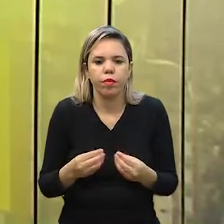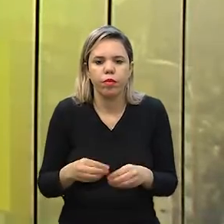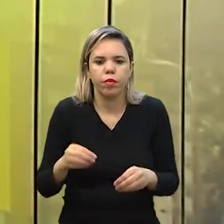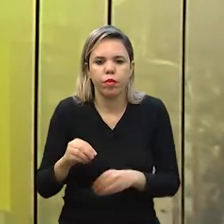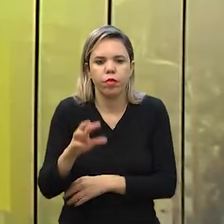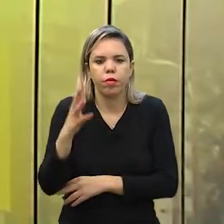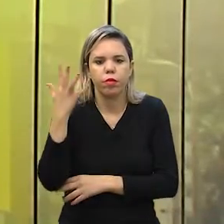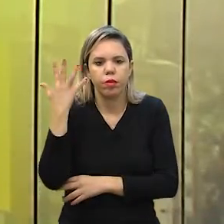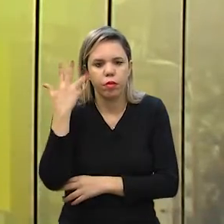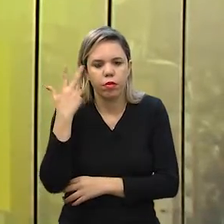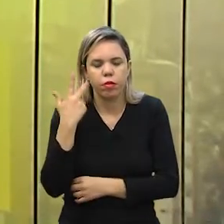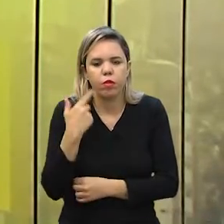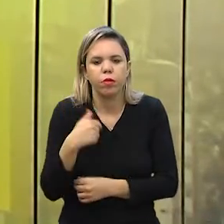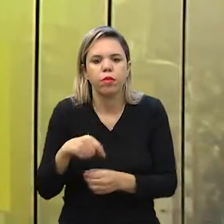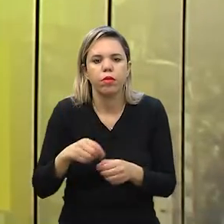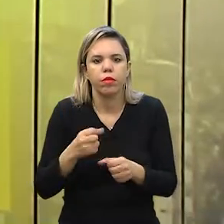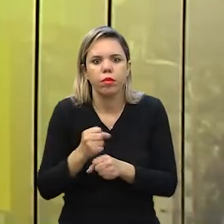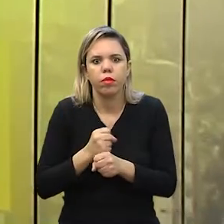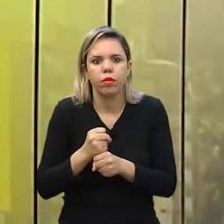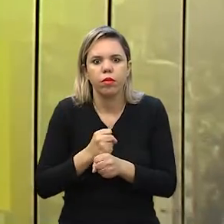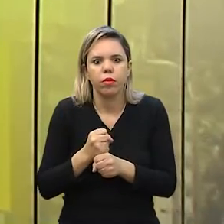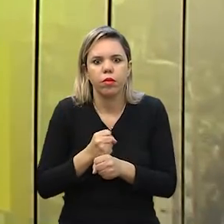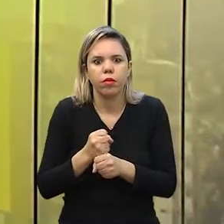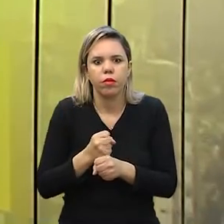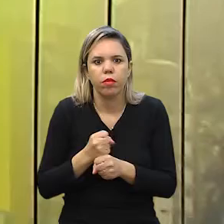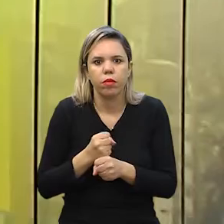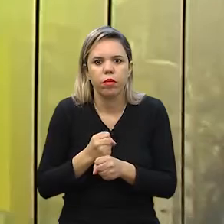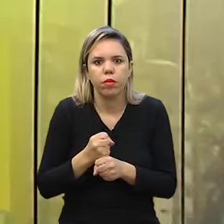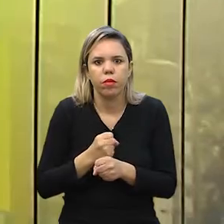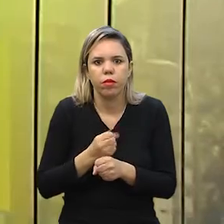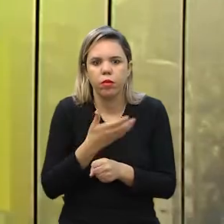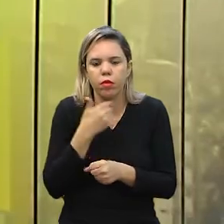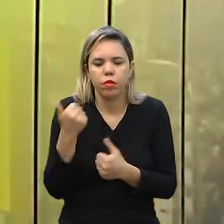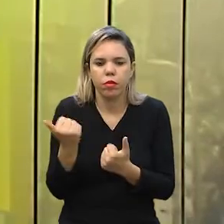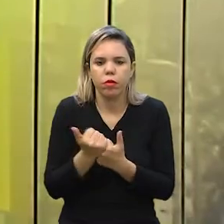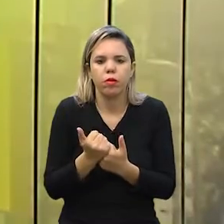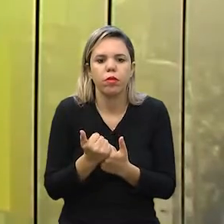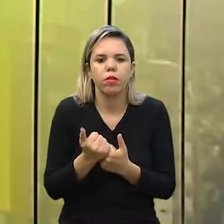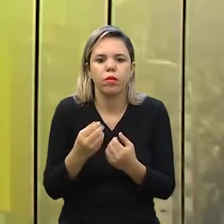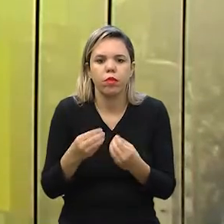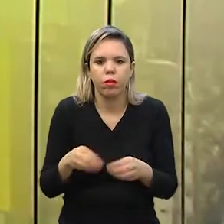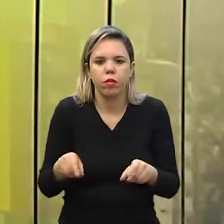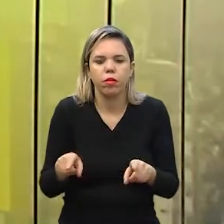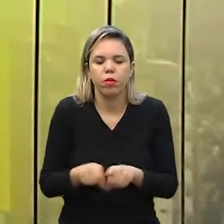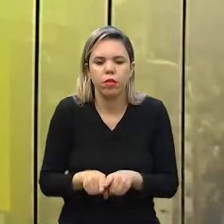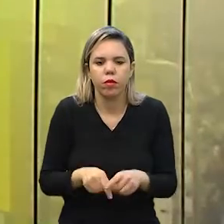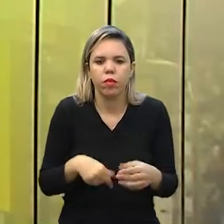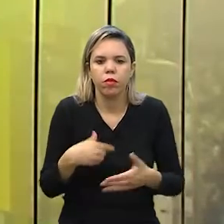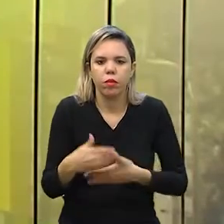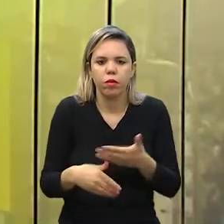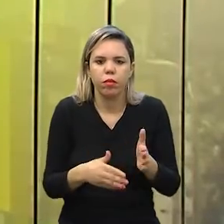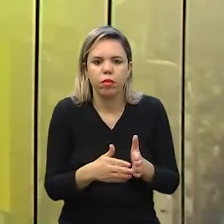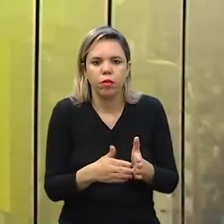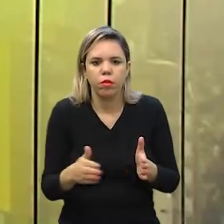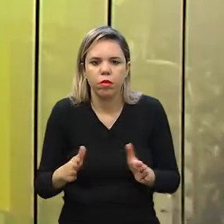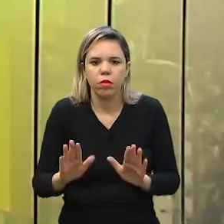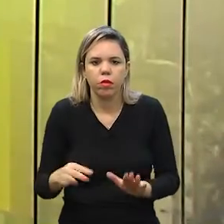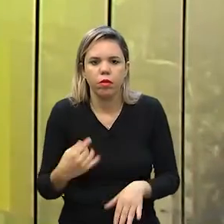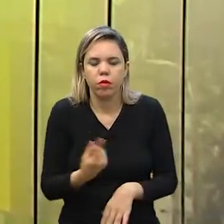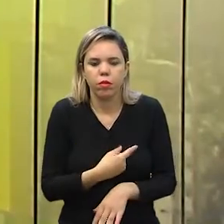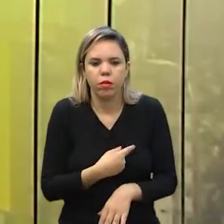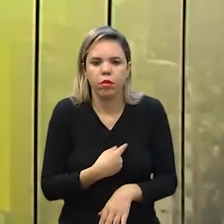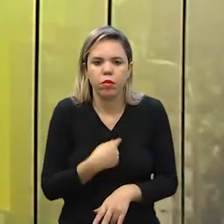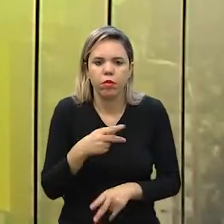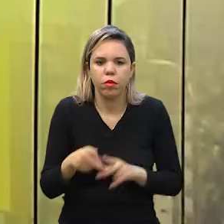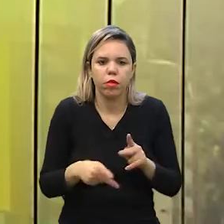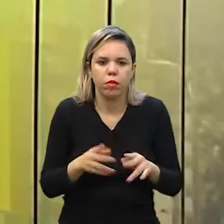uma natureza que leva anos tanto para se degradar quanto para se recompor, né? A gente está falando de ciclos, mas a gente,